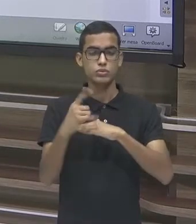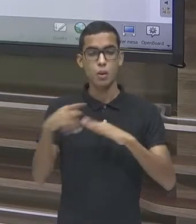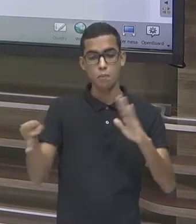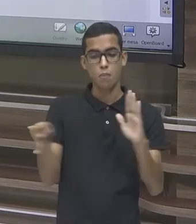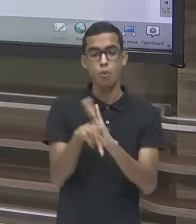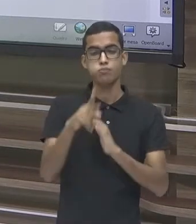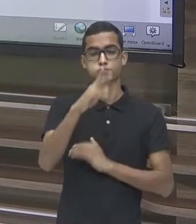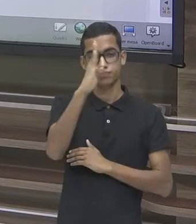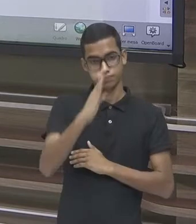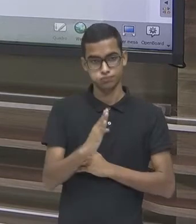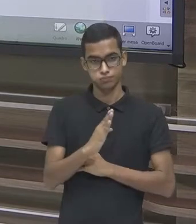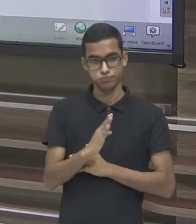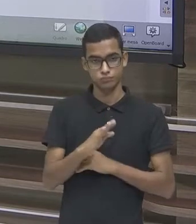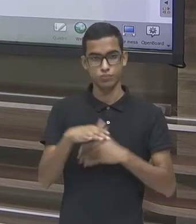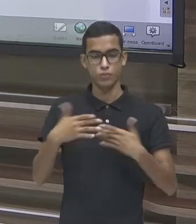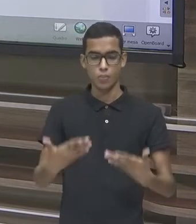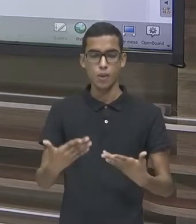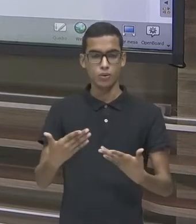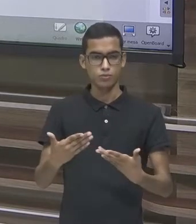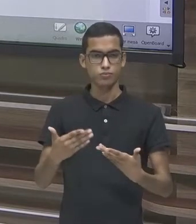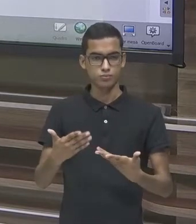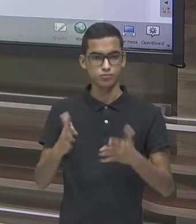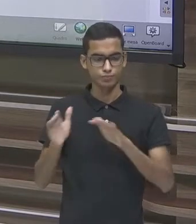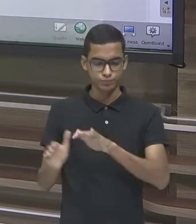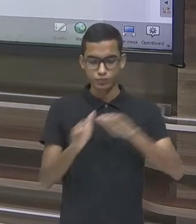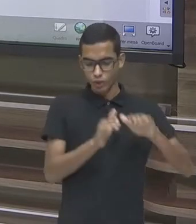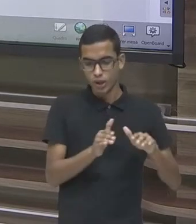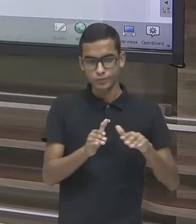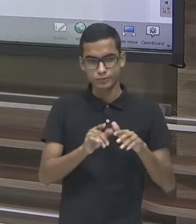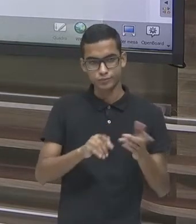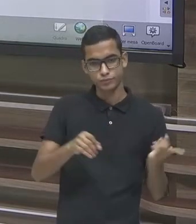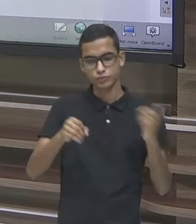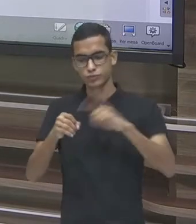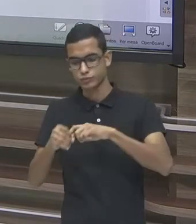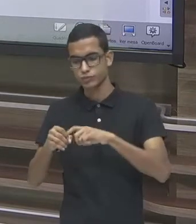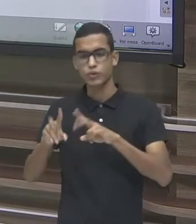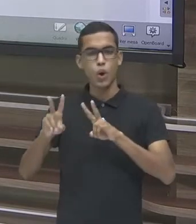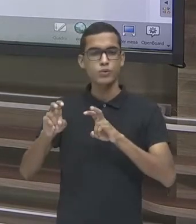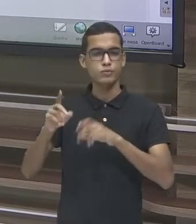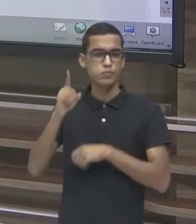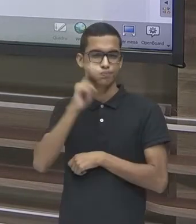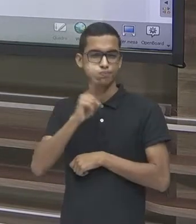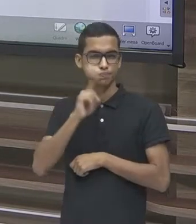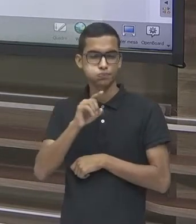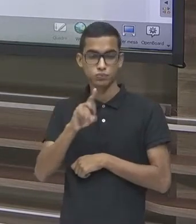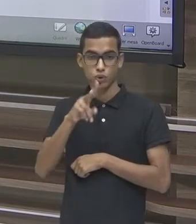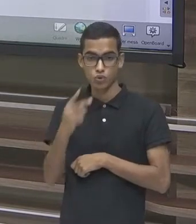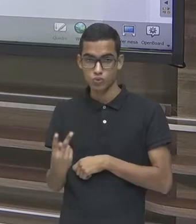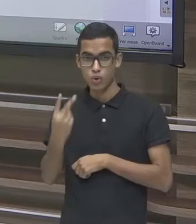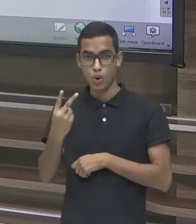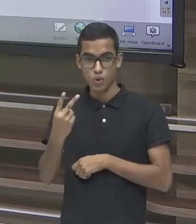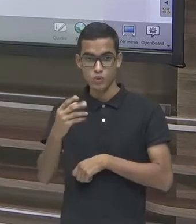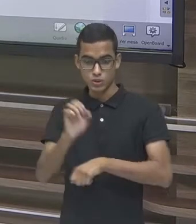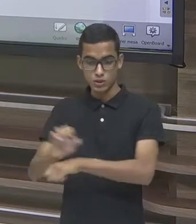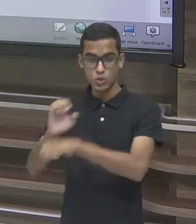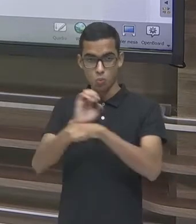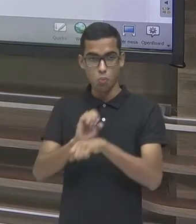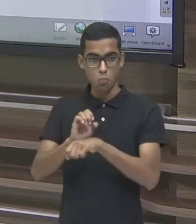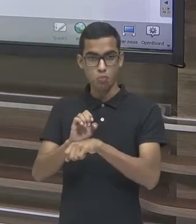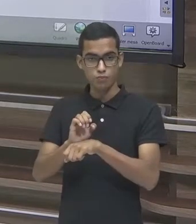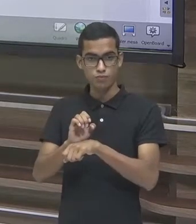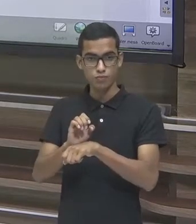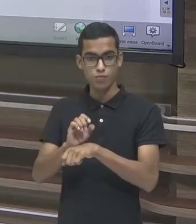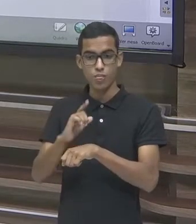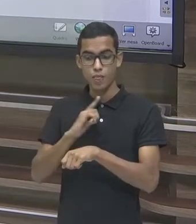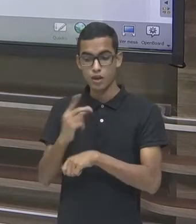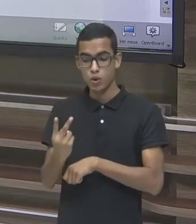território. Mas ainda falando dos Estados Unidos, apenas 2 desses territórios, dos países, ou dos estados que compõem